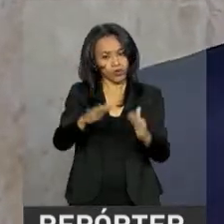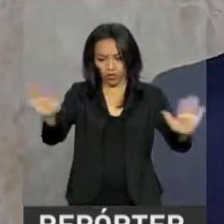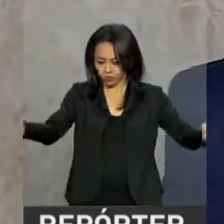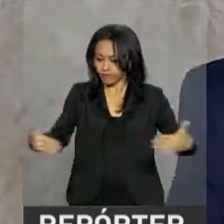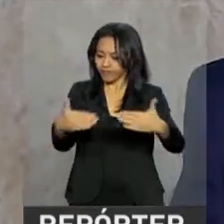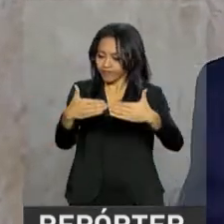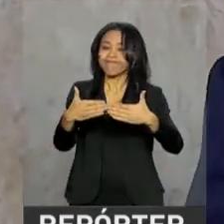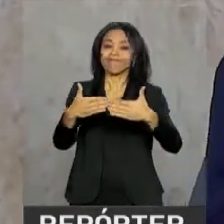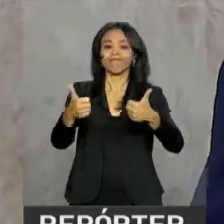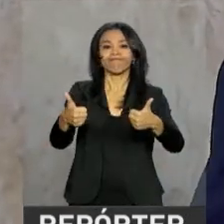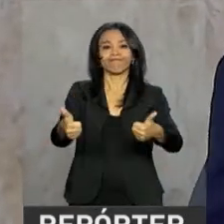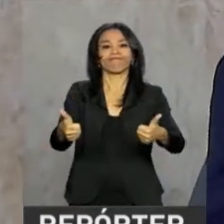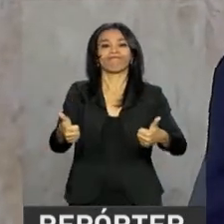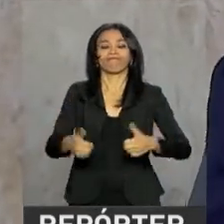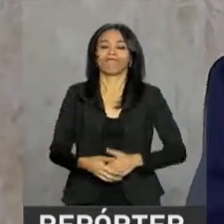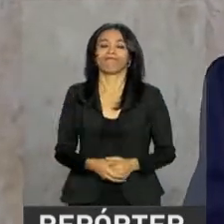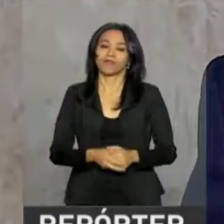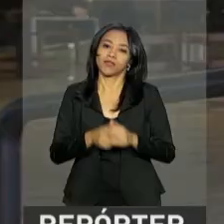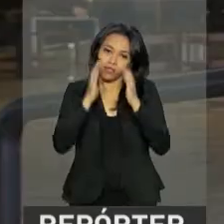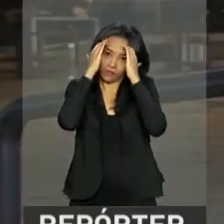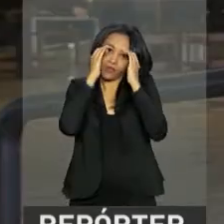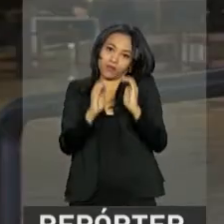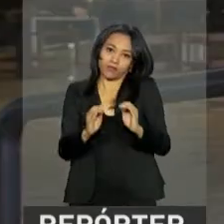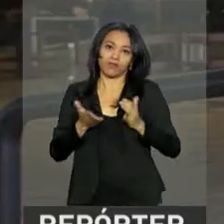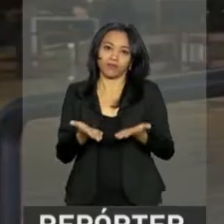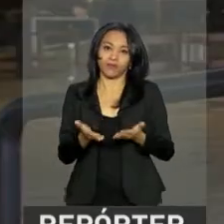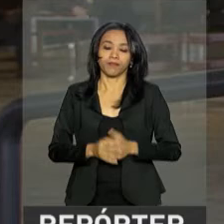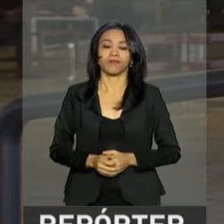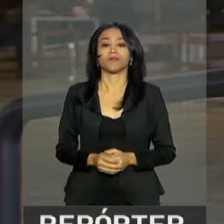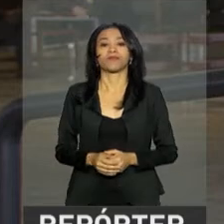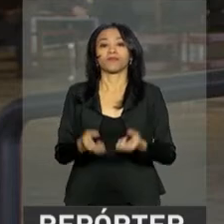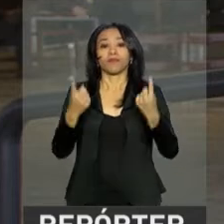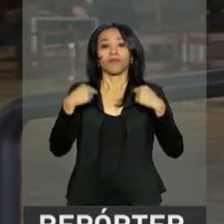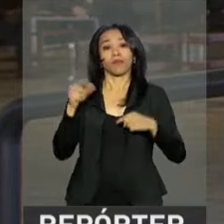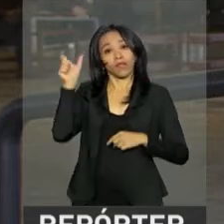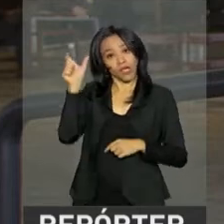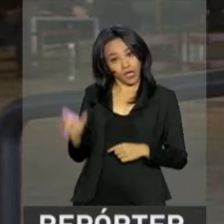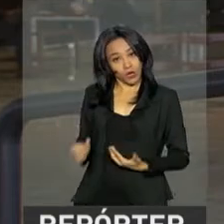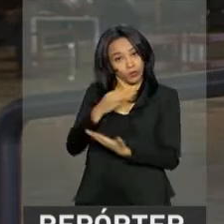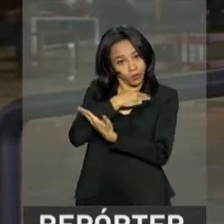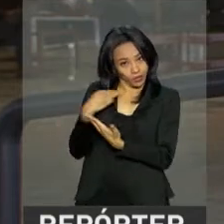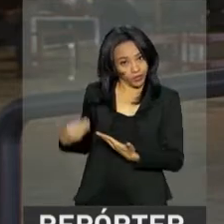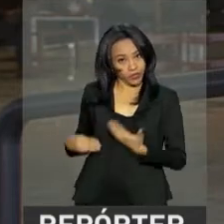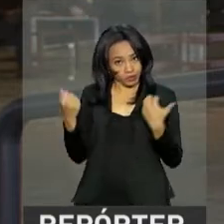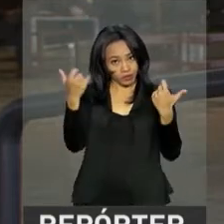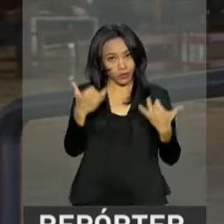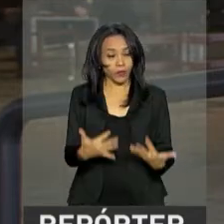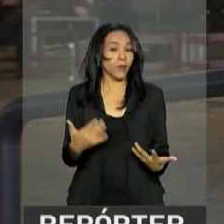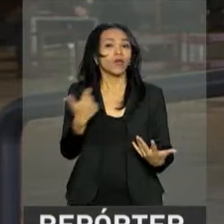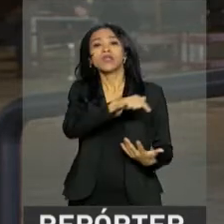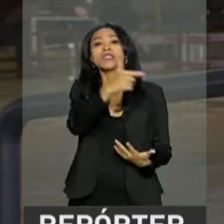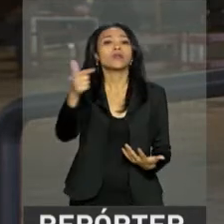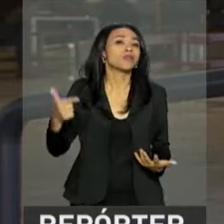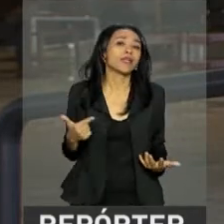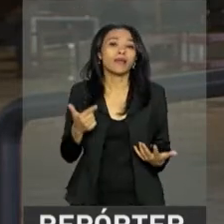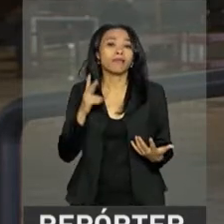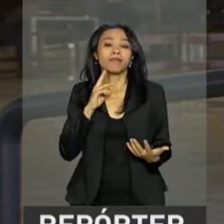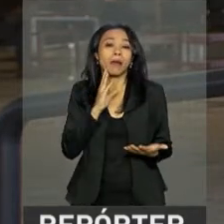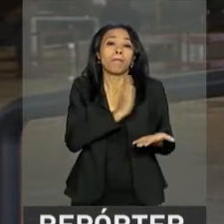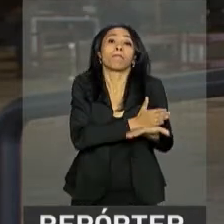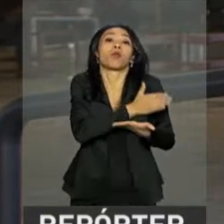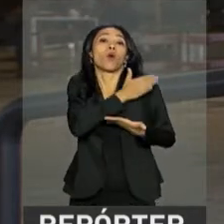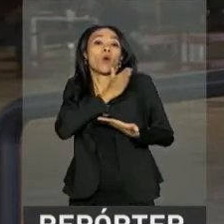devidamente cumpridos sérgio chegou em disse ainda que não há motivos para provocar o